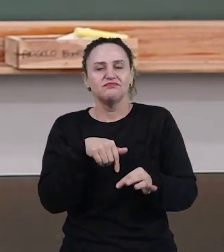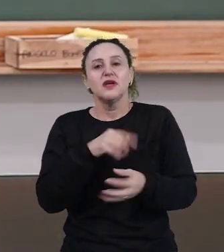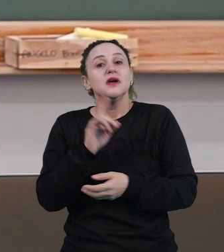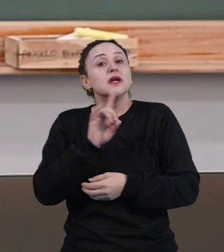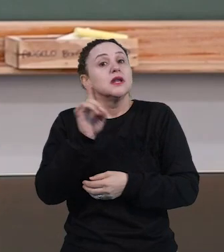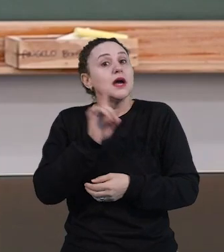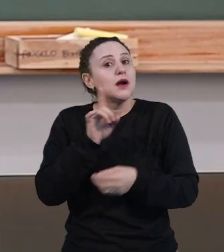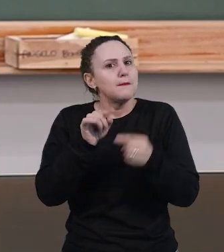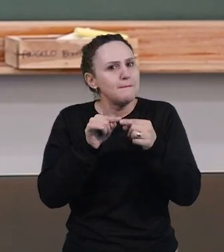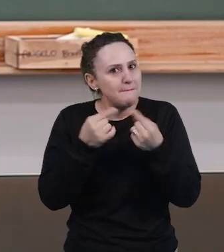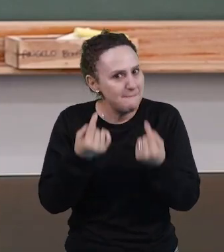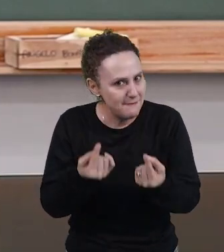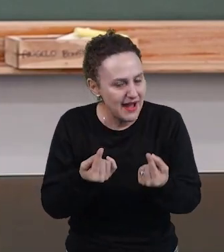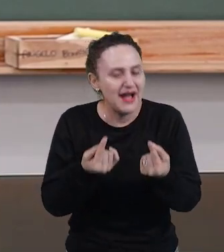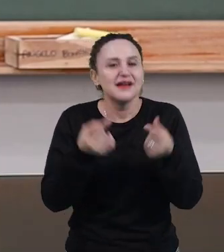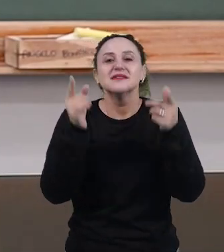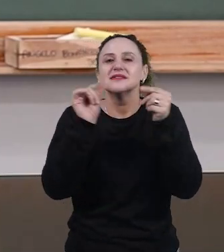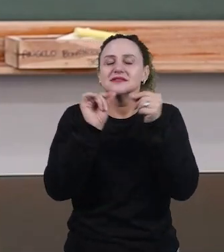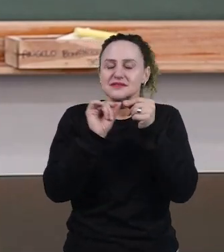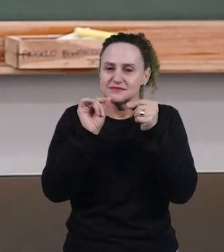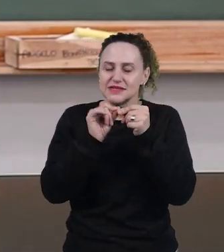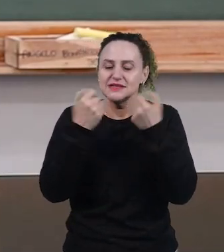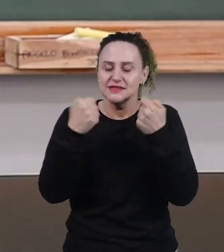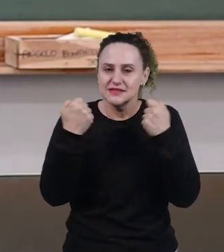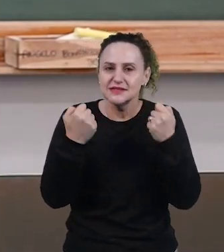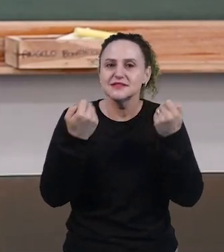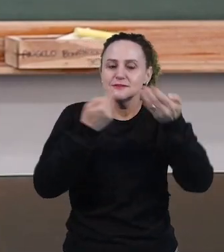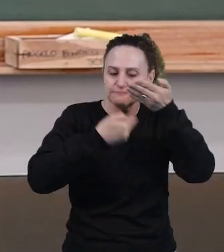da realidade e uma interferência nessa realidade.